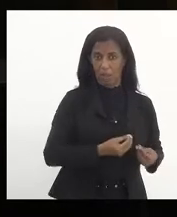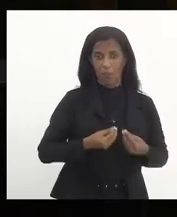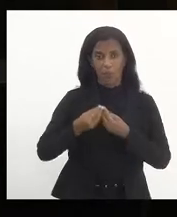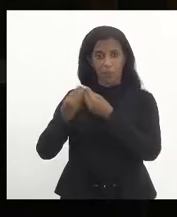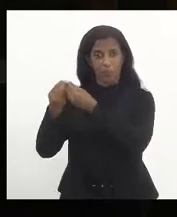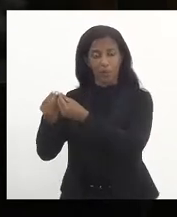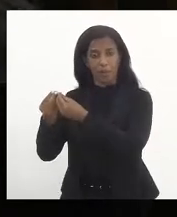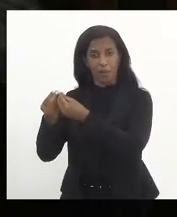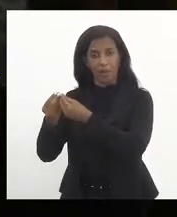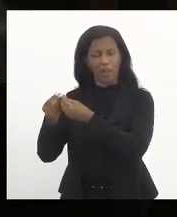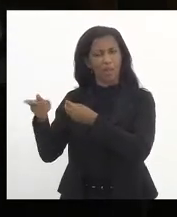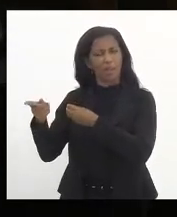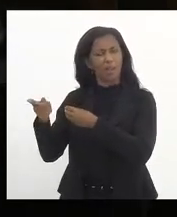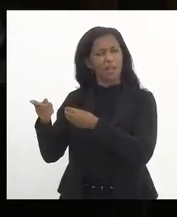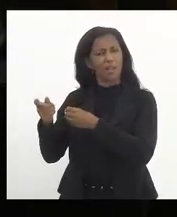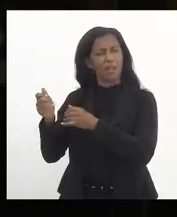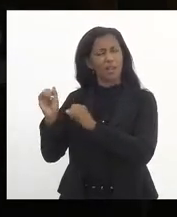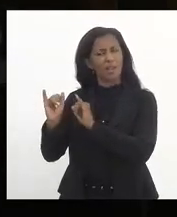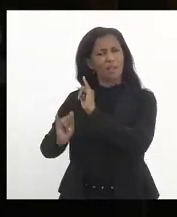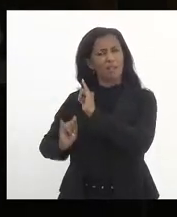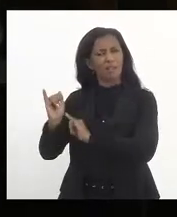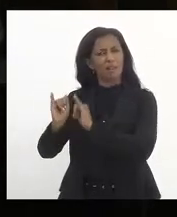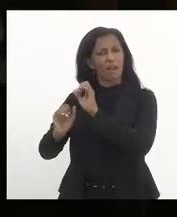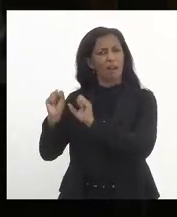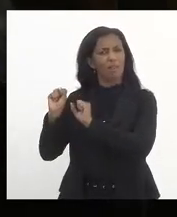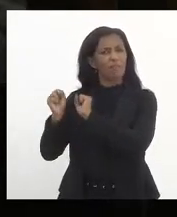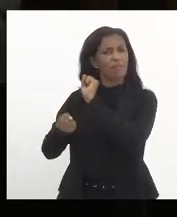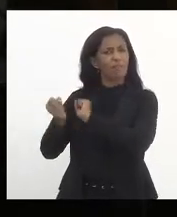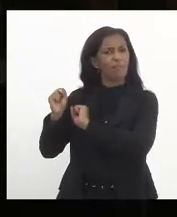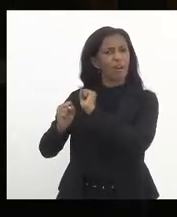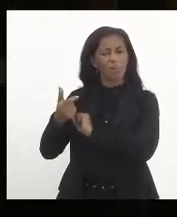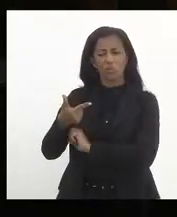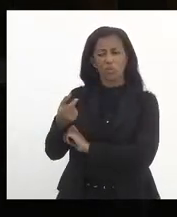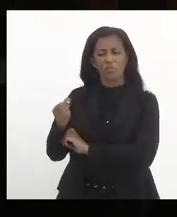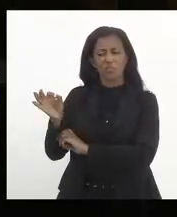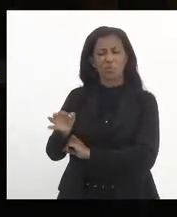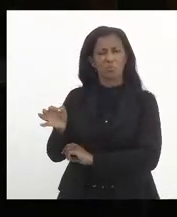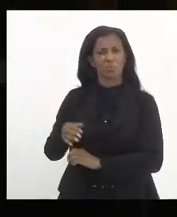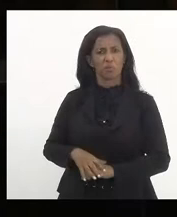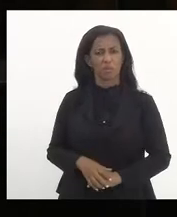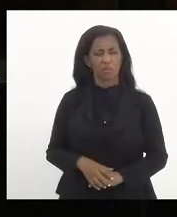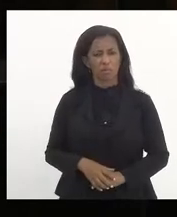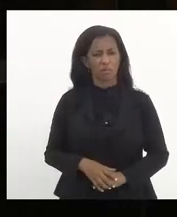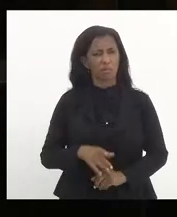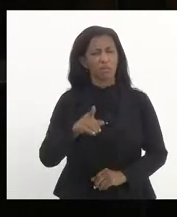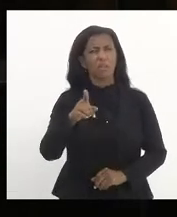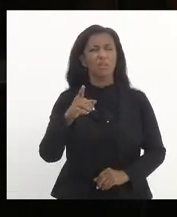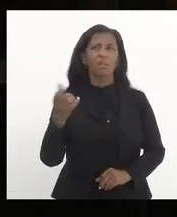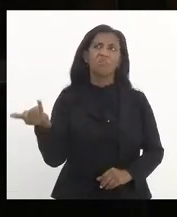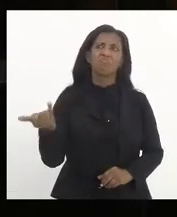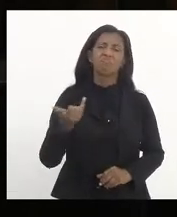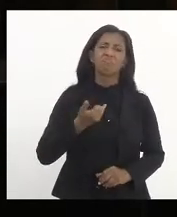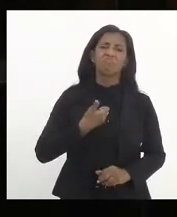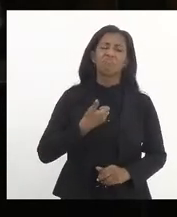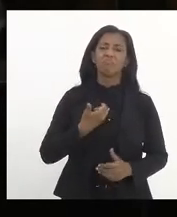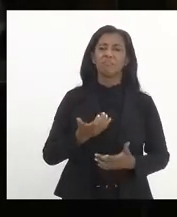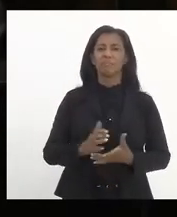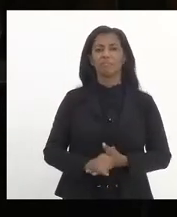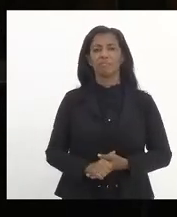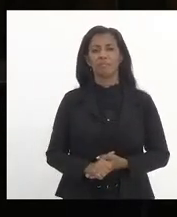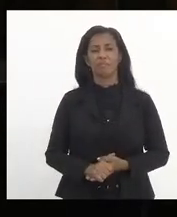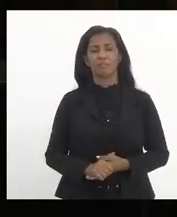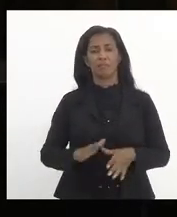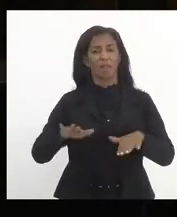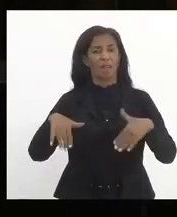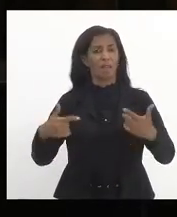produção industrial só 20%. Aí Vossa Excelência pode querer me dizer assim: ah, então